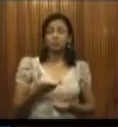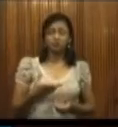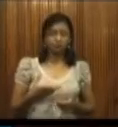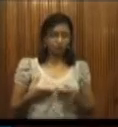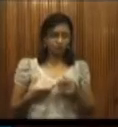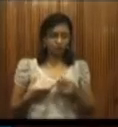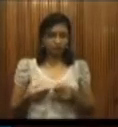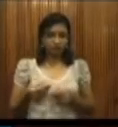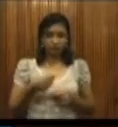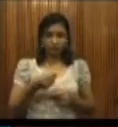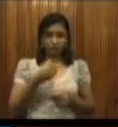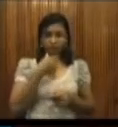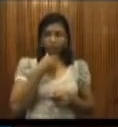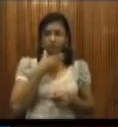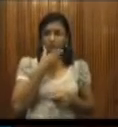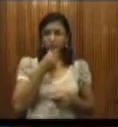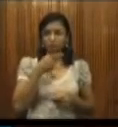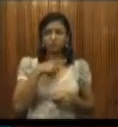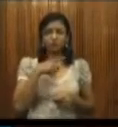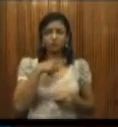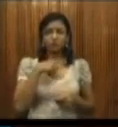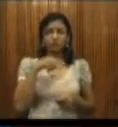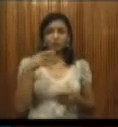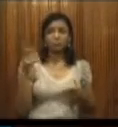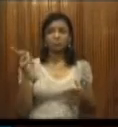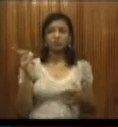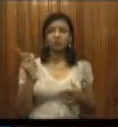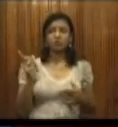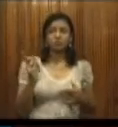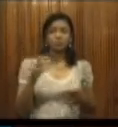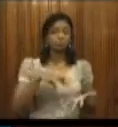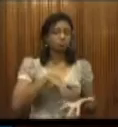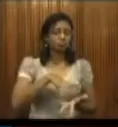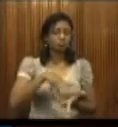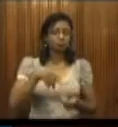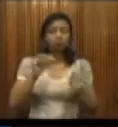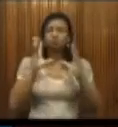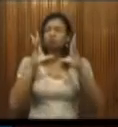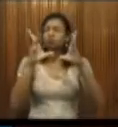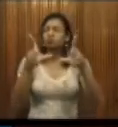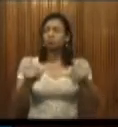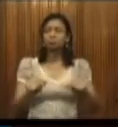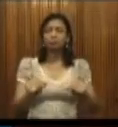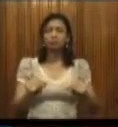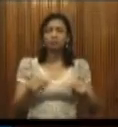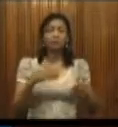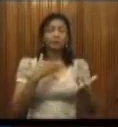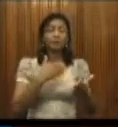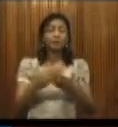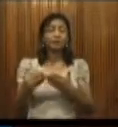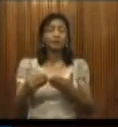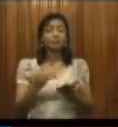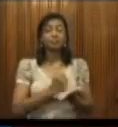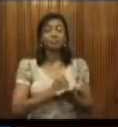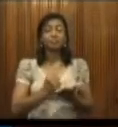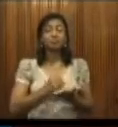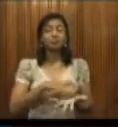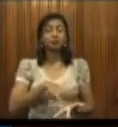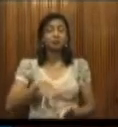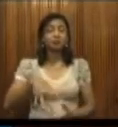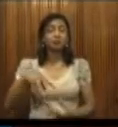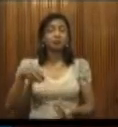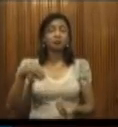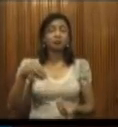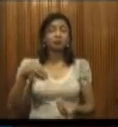alma? Aquele homem tinha o mundo inteiro, ele era jovem, era rico, era riquíssimo, era um